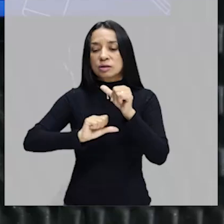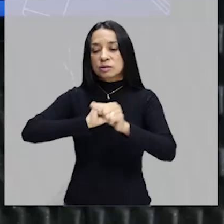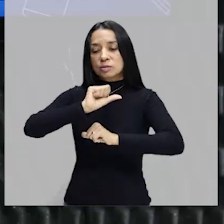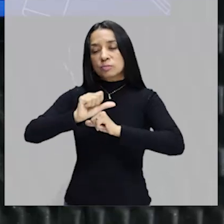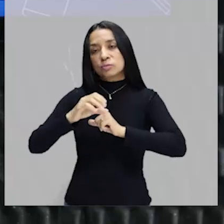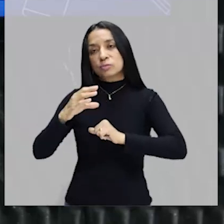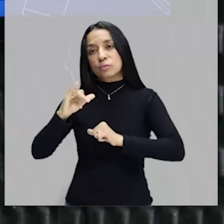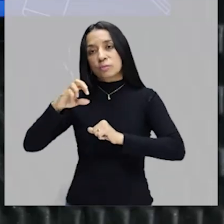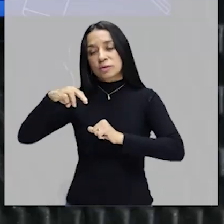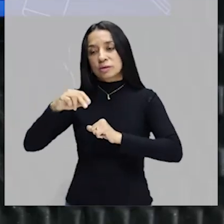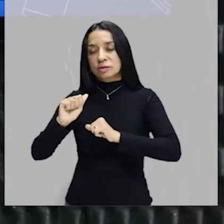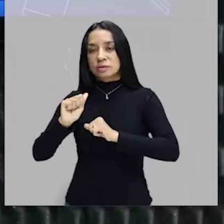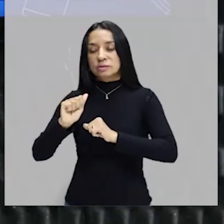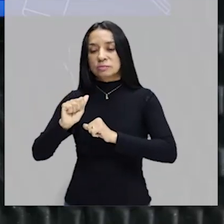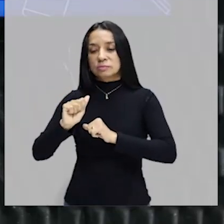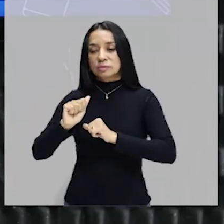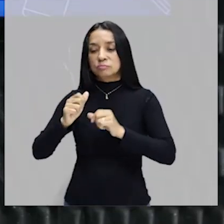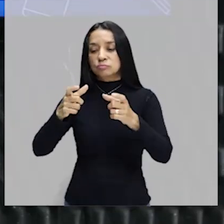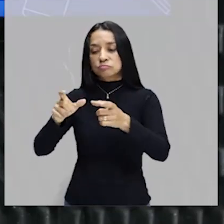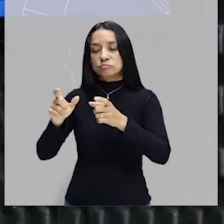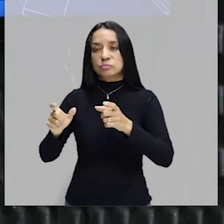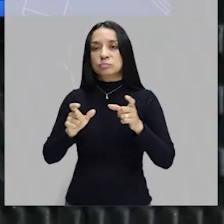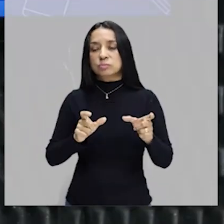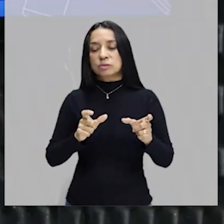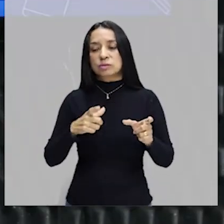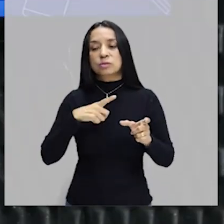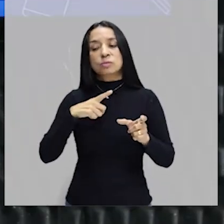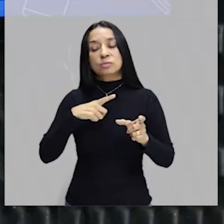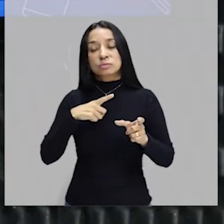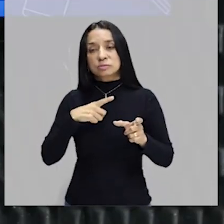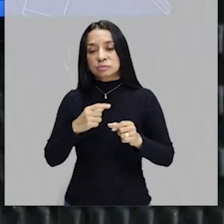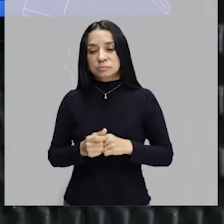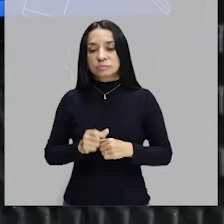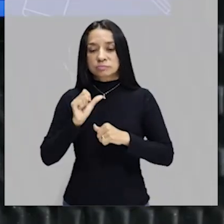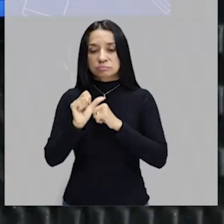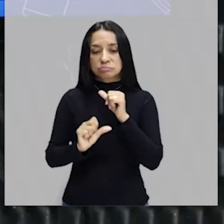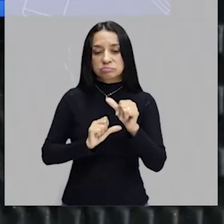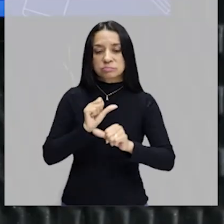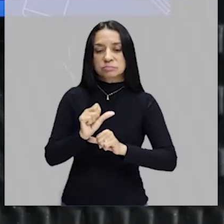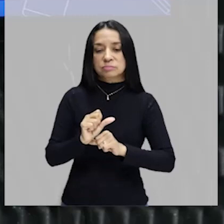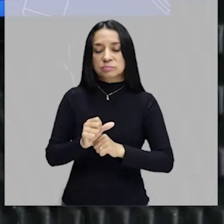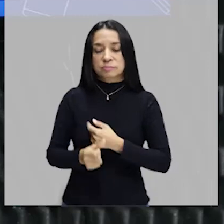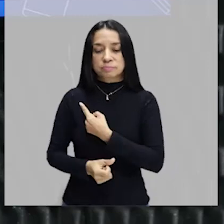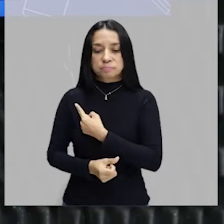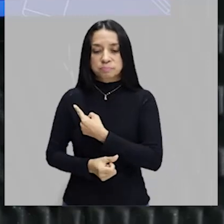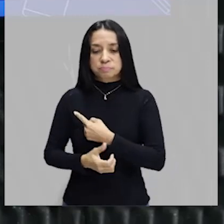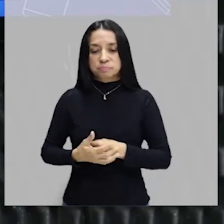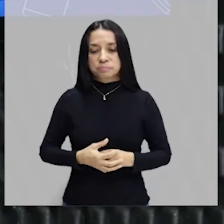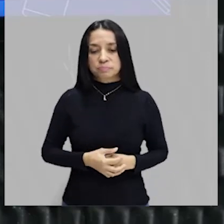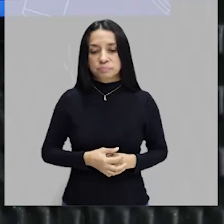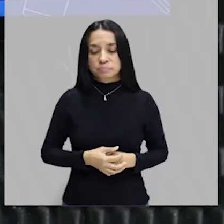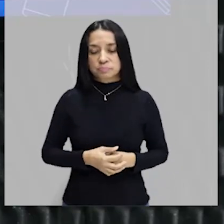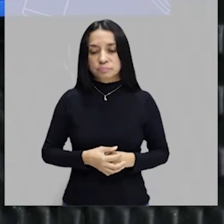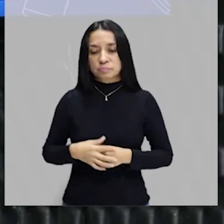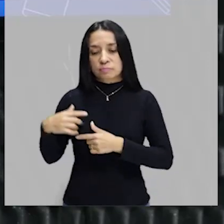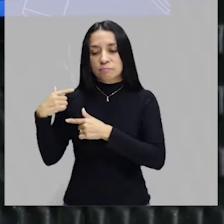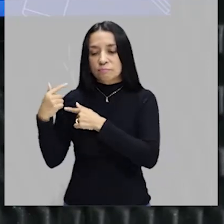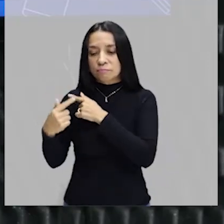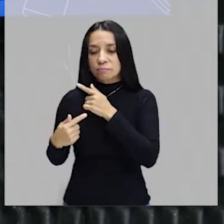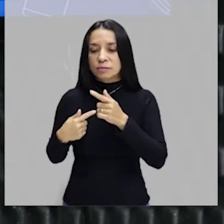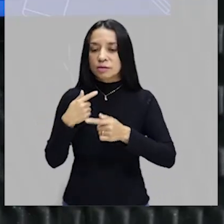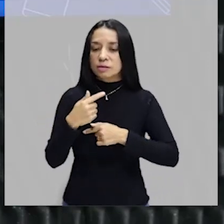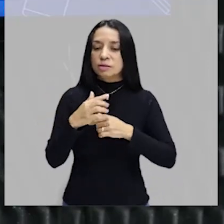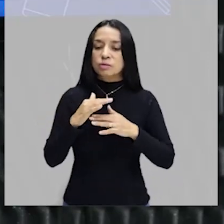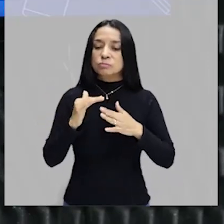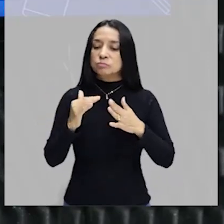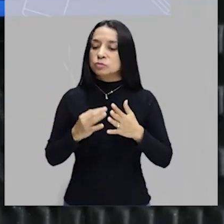clima dos locais onde ocorreu essas mudanças. E aí, ó, esse ancestral de